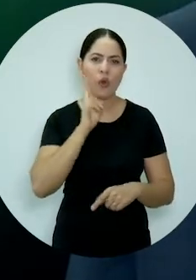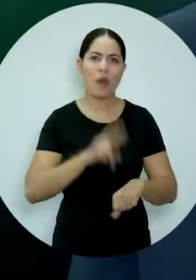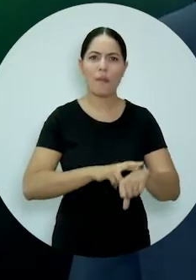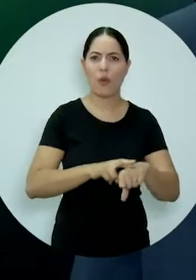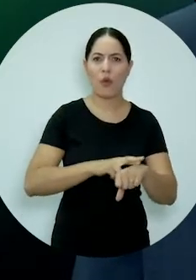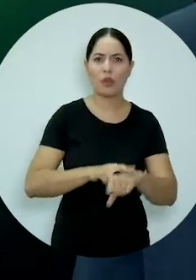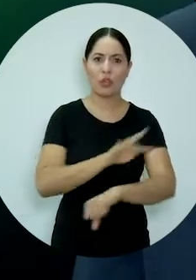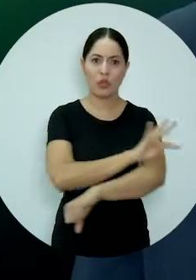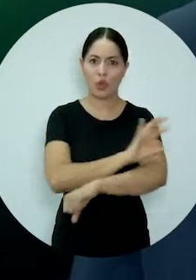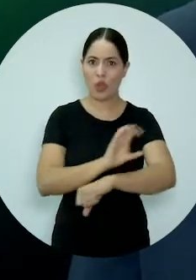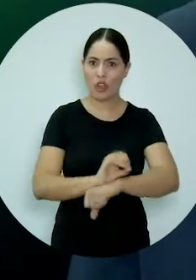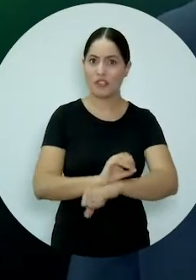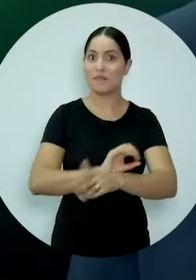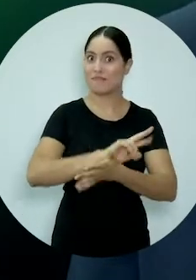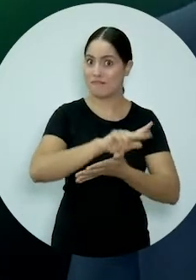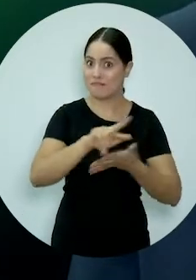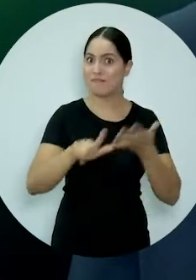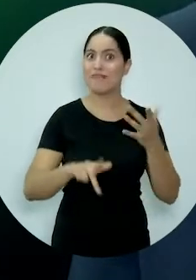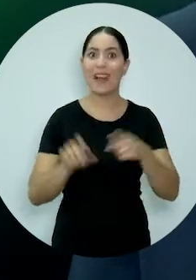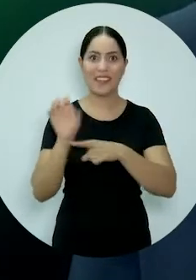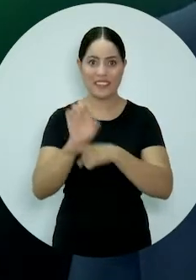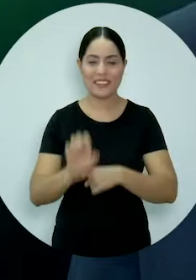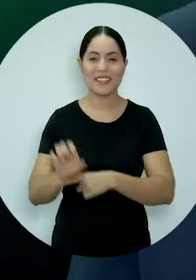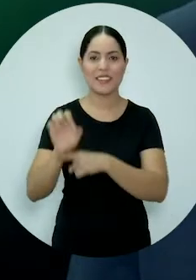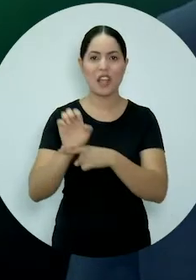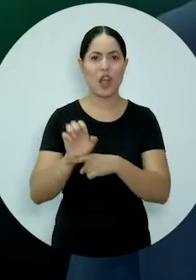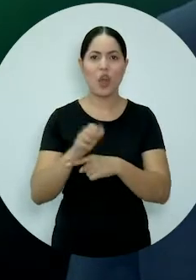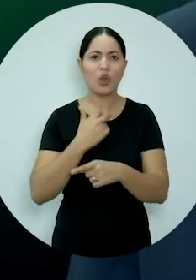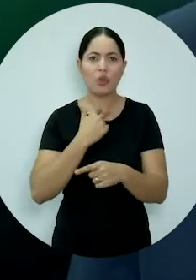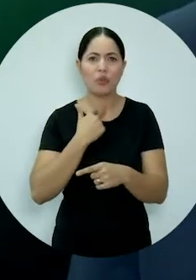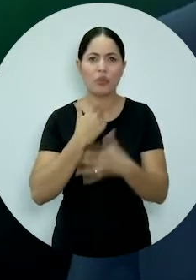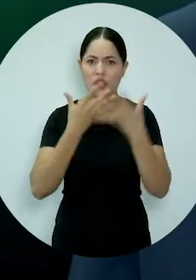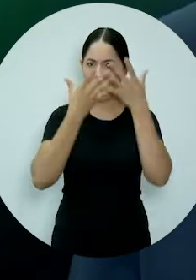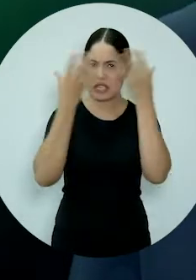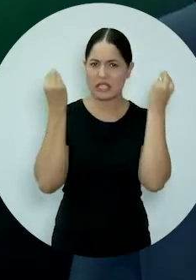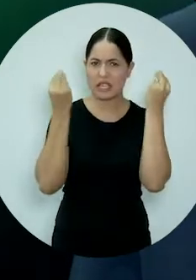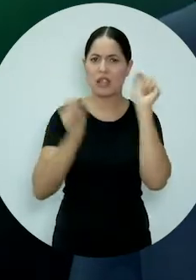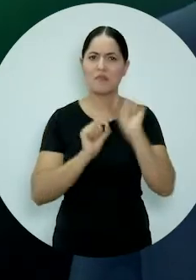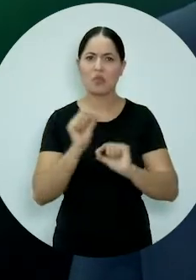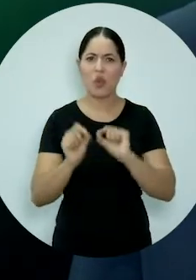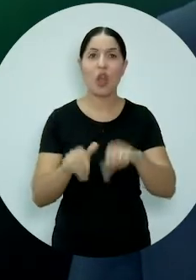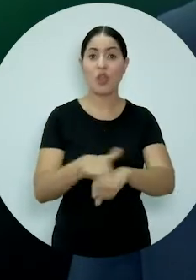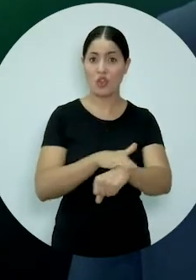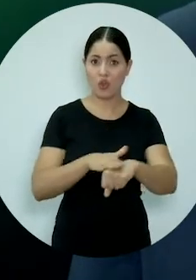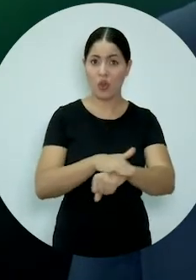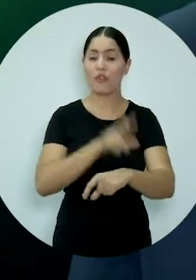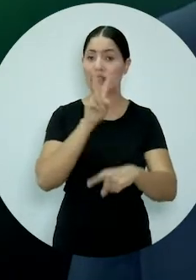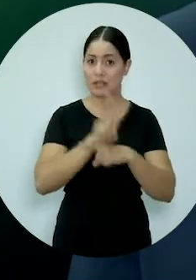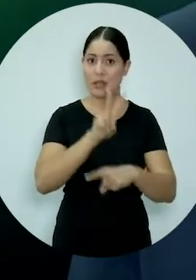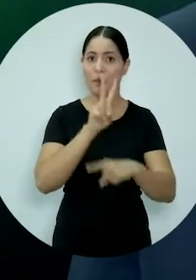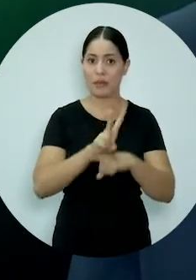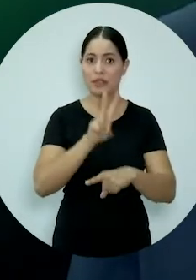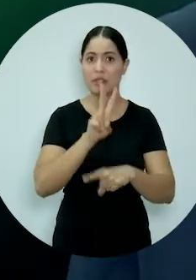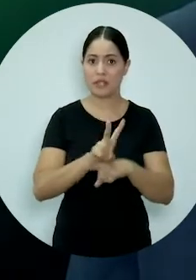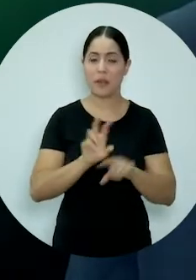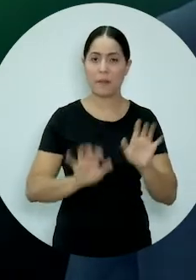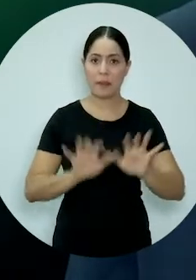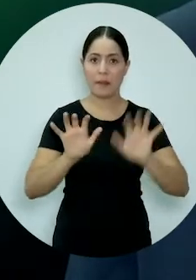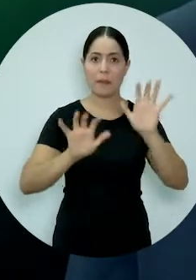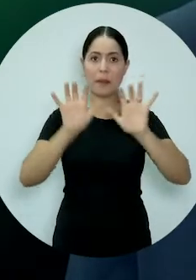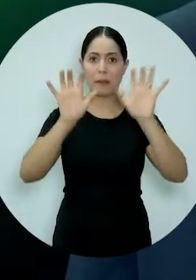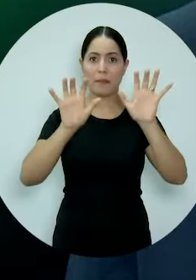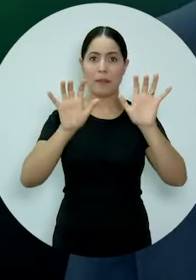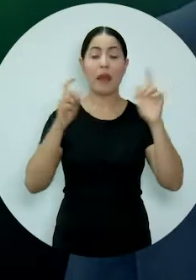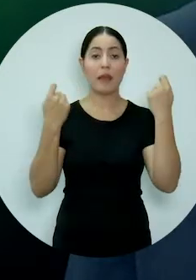e Tocantins. Não poderíamos deixar de conversar sobre a atuação das seccionais na preservação desta